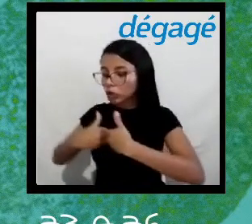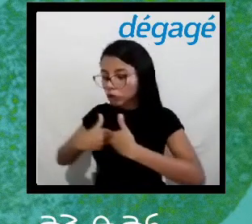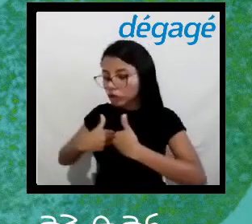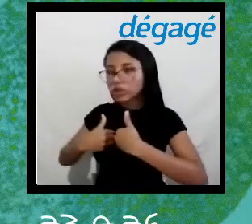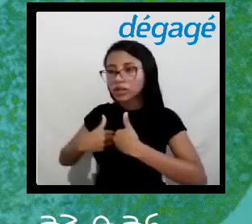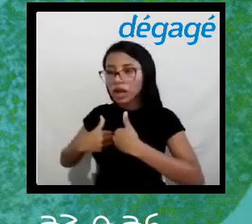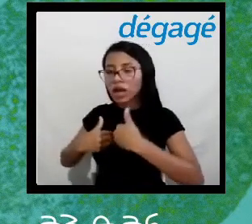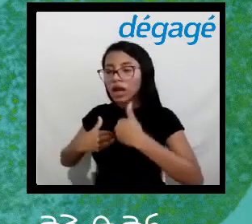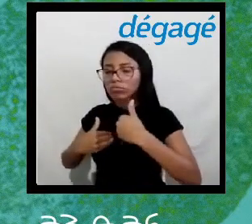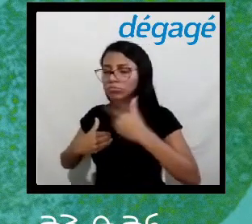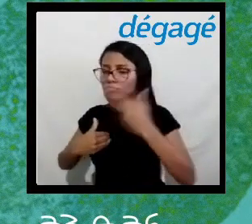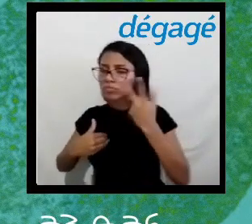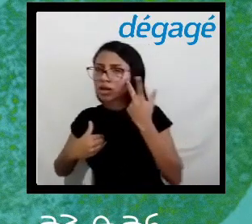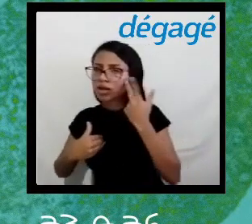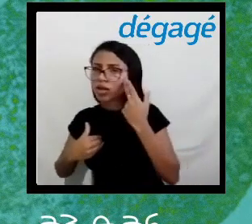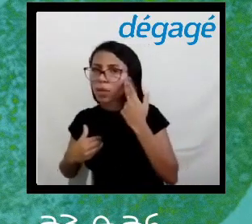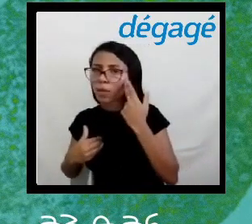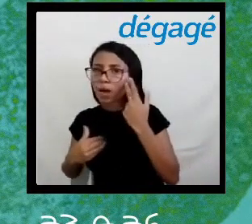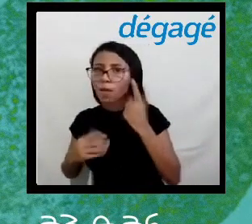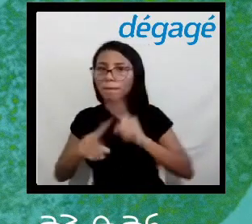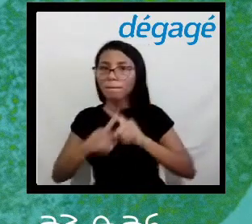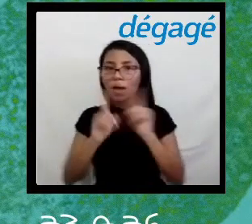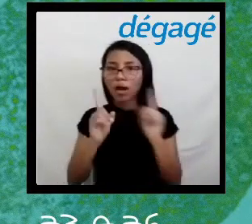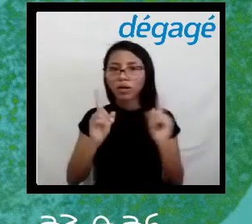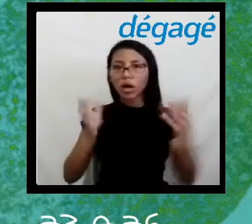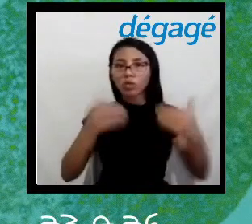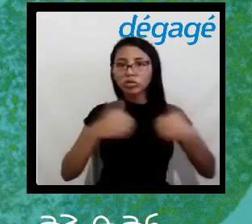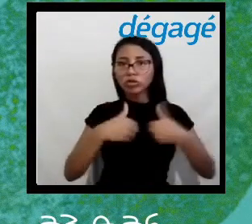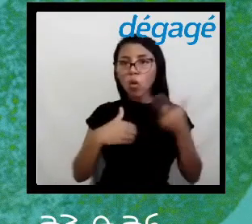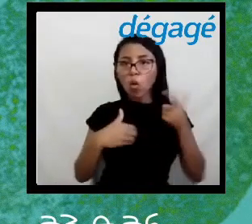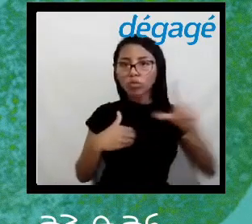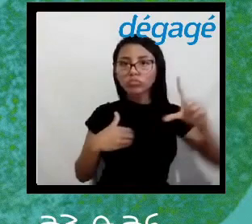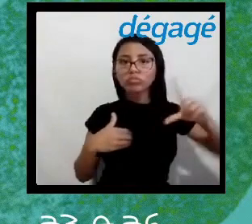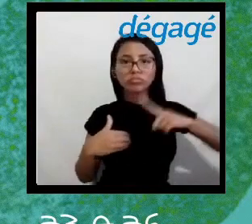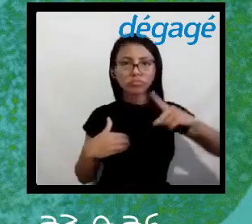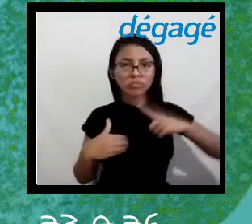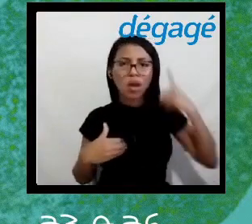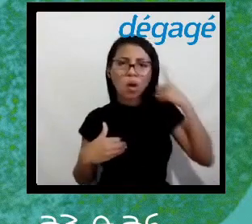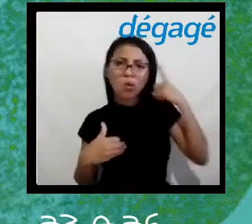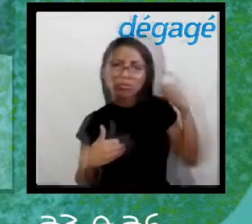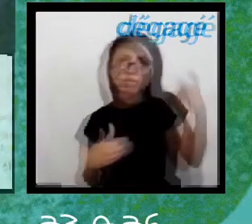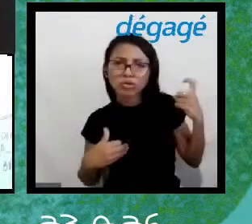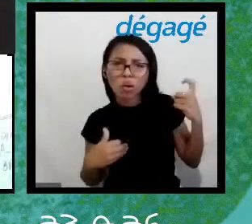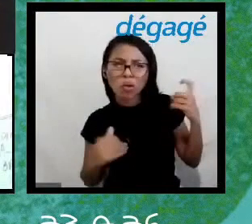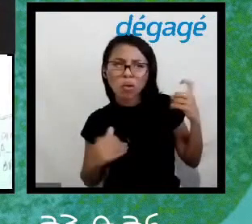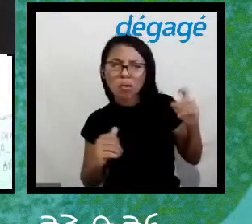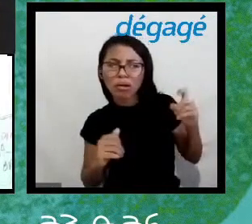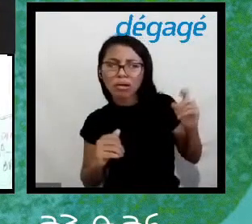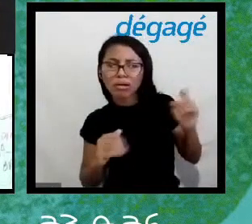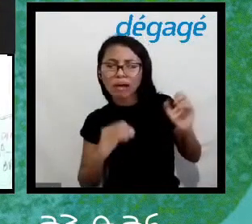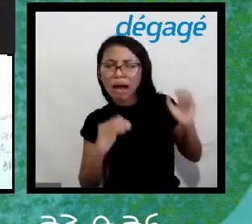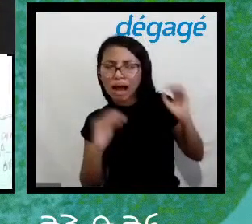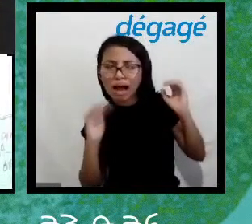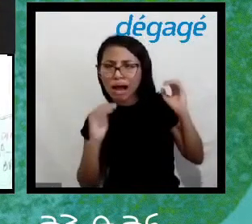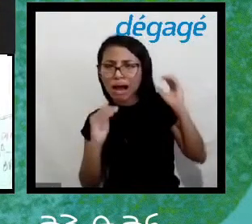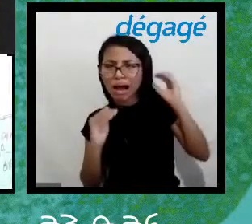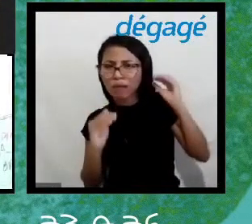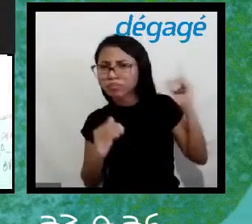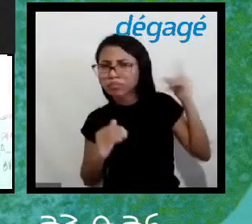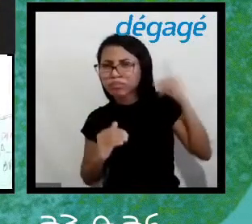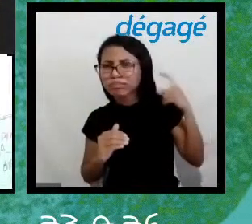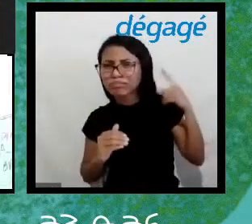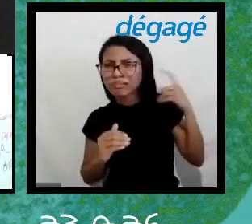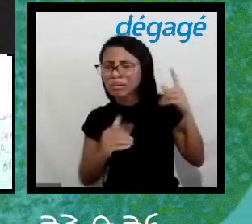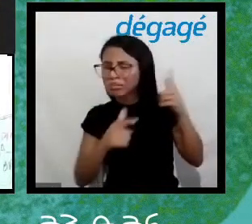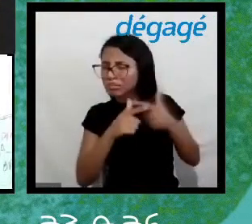vocês experiências nesse sentido, dada essa diversidade da percepção, né?